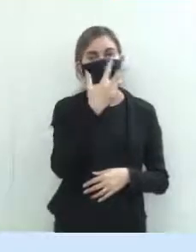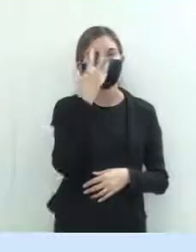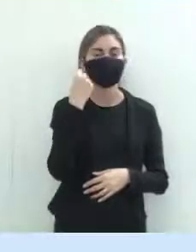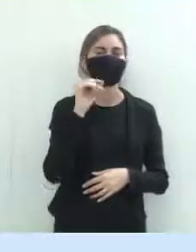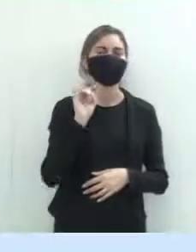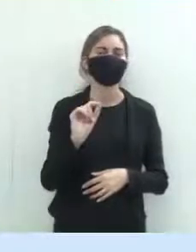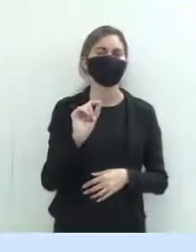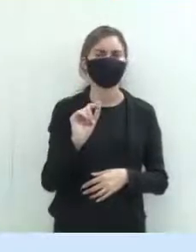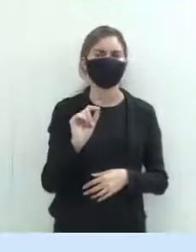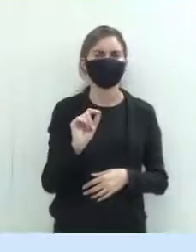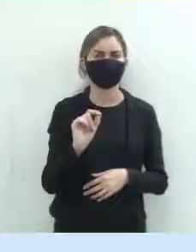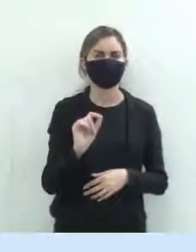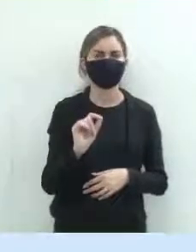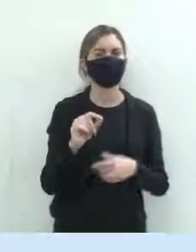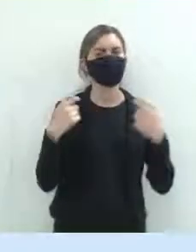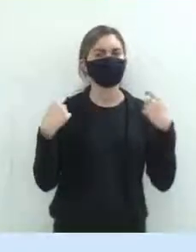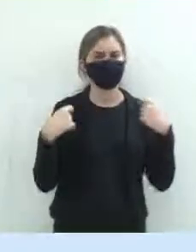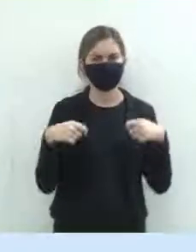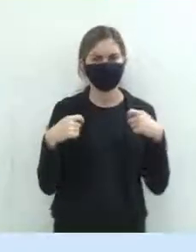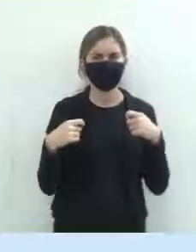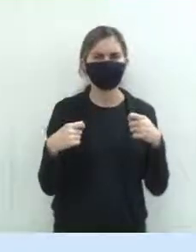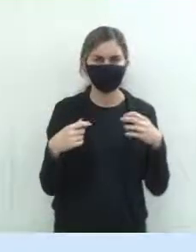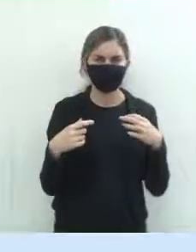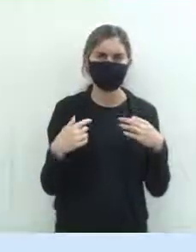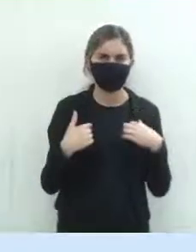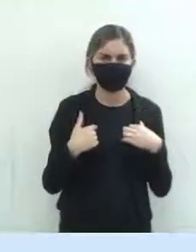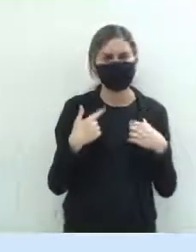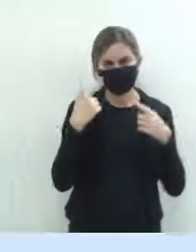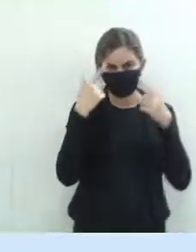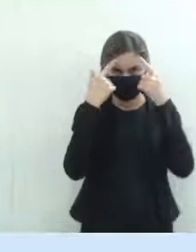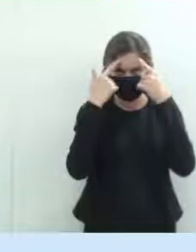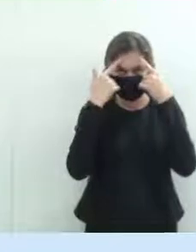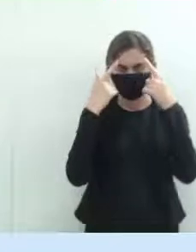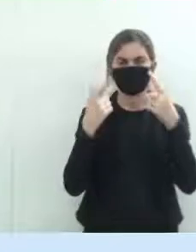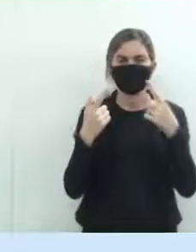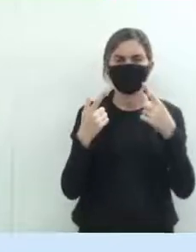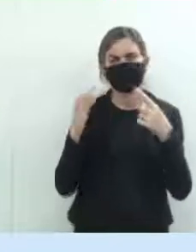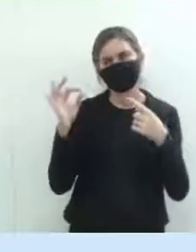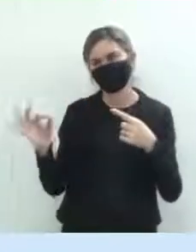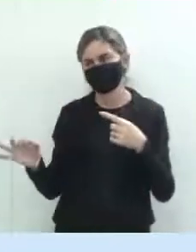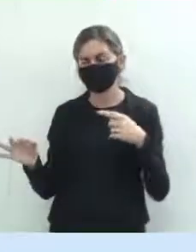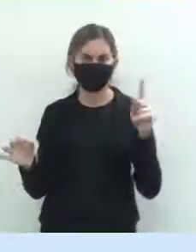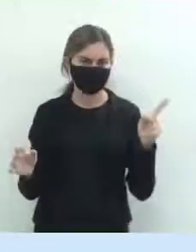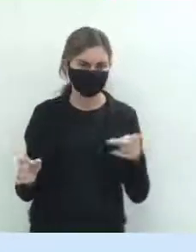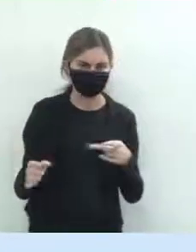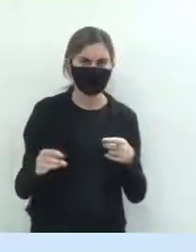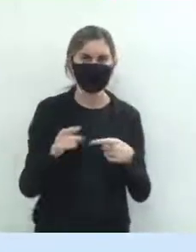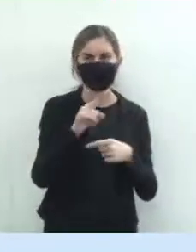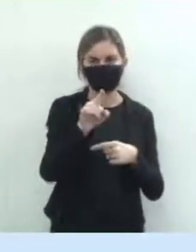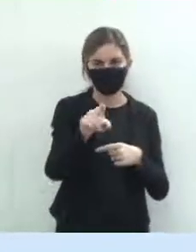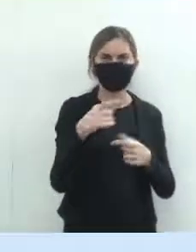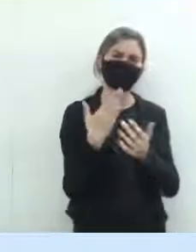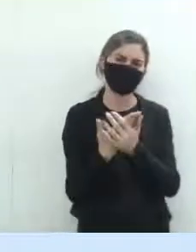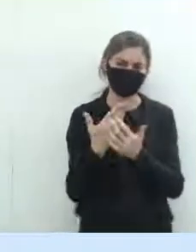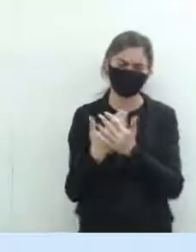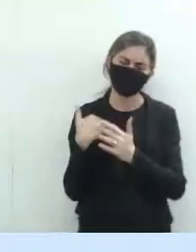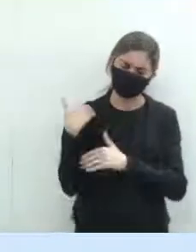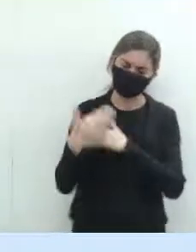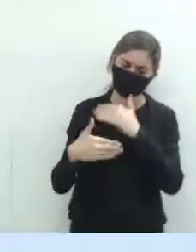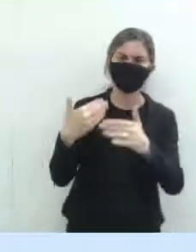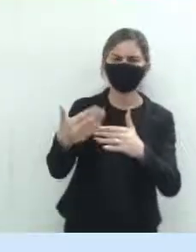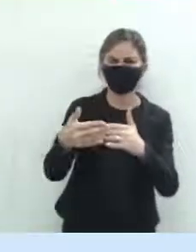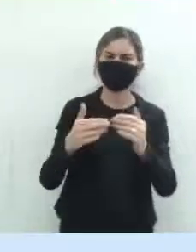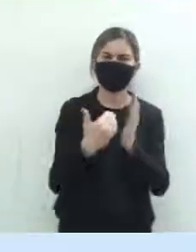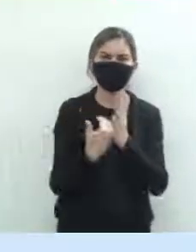coisa. Para poder pensarmos nessas questões, e isso aí você vai estudar um pouquinho mais